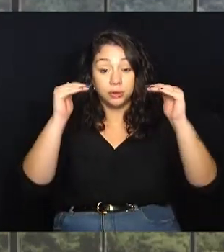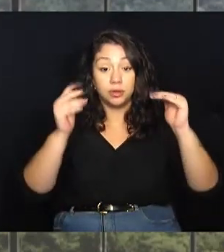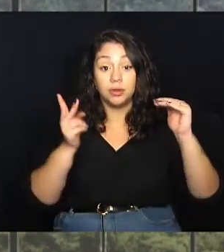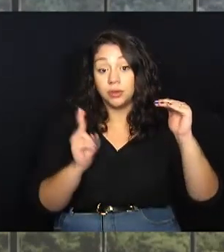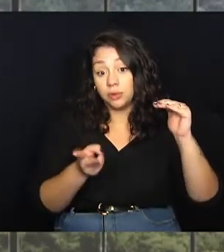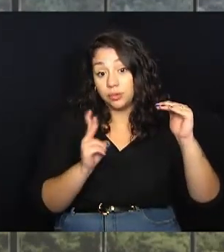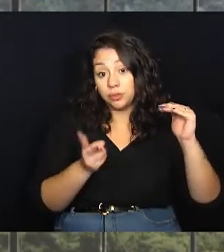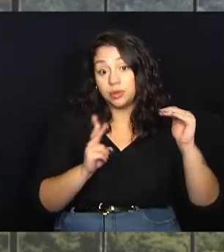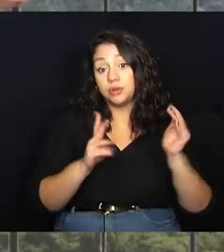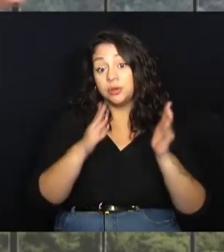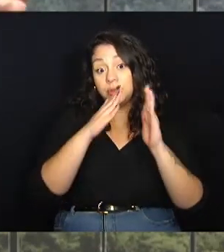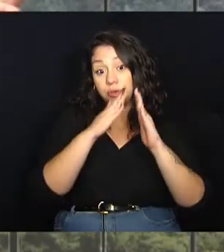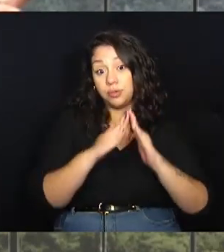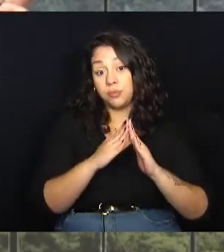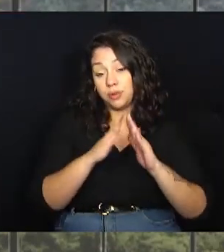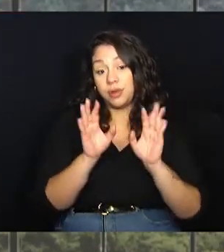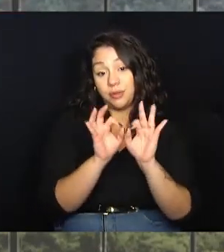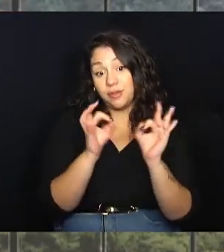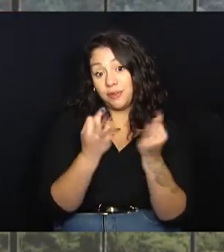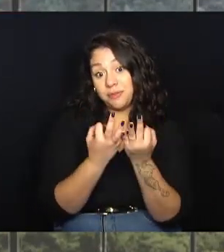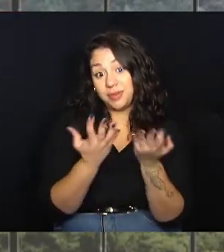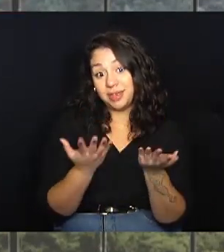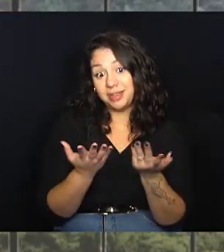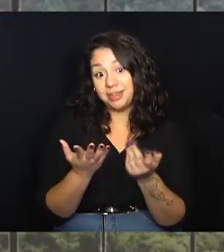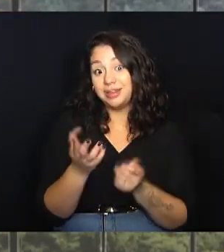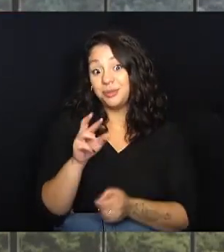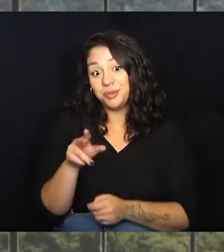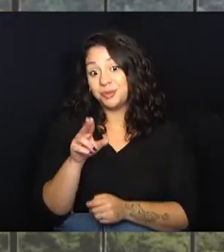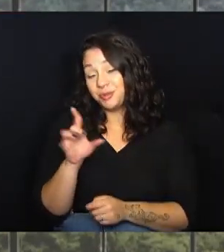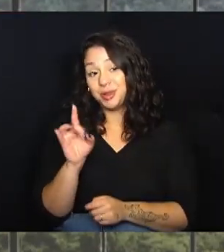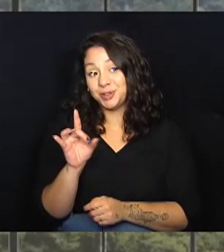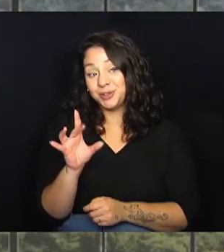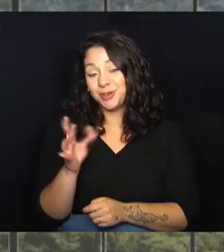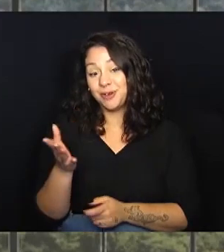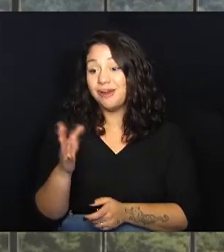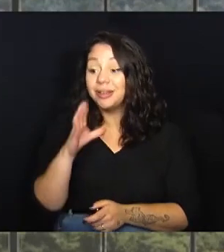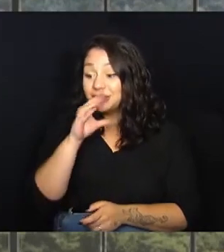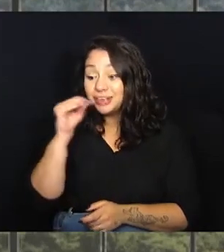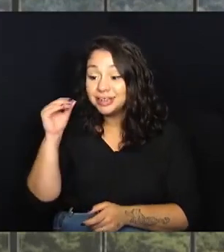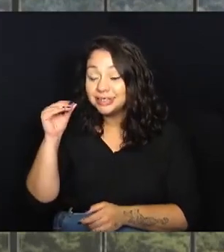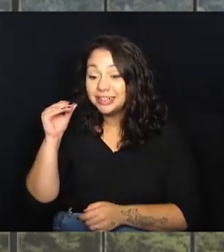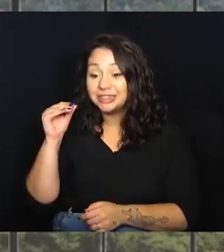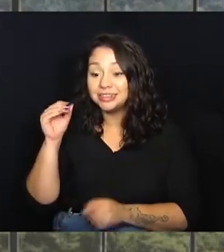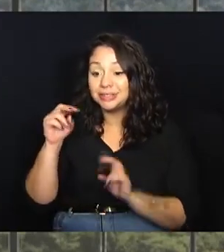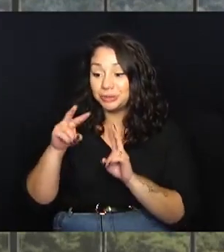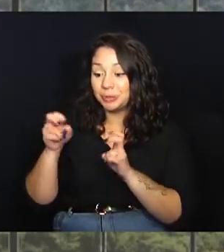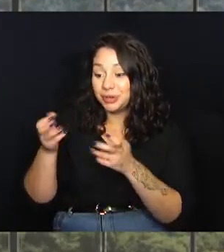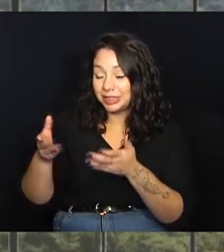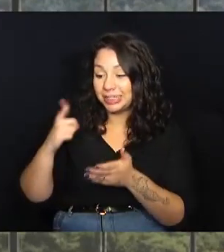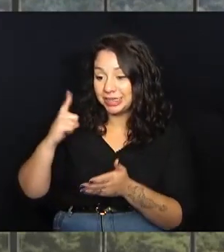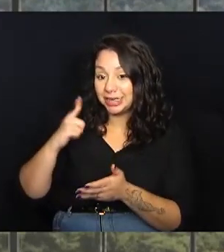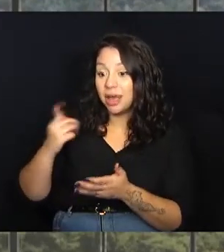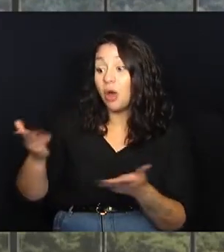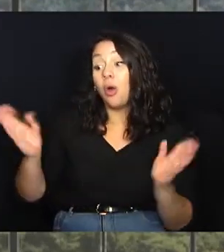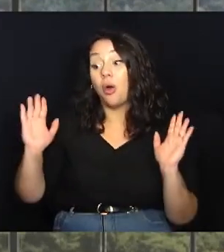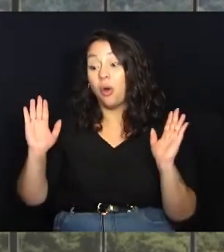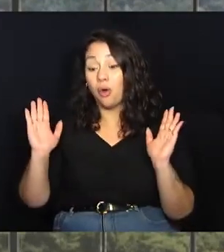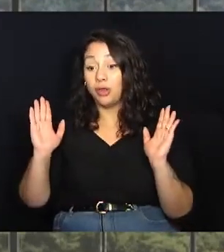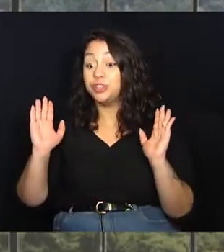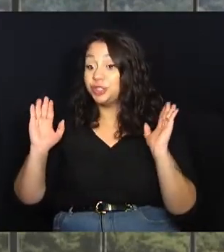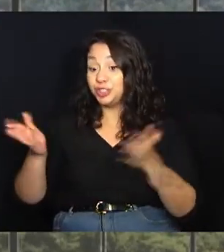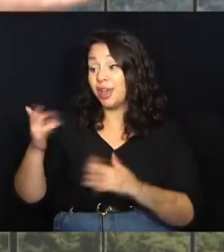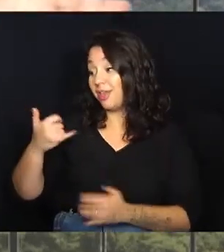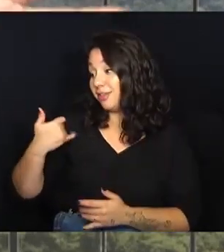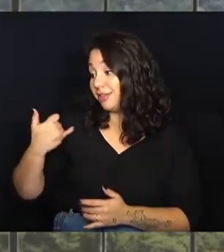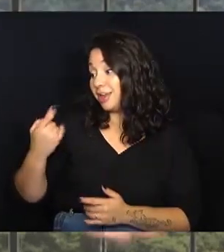morando com as suas famílias biológicas, né? Então não basta chegar pro adolescente, nesse caso, que teve toda essa questão, e falar, você fez 18